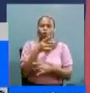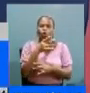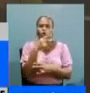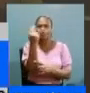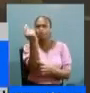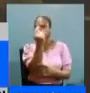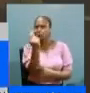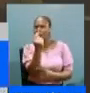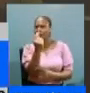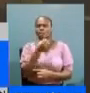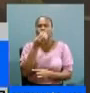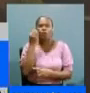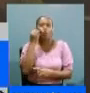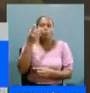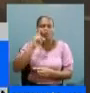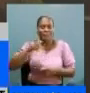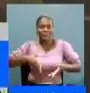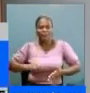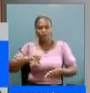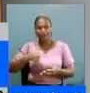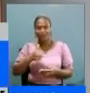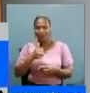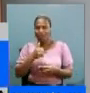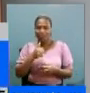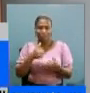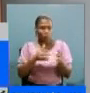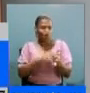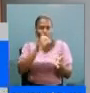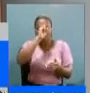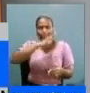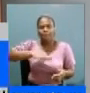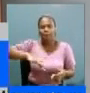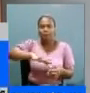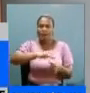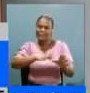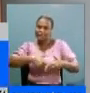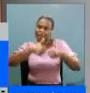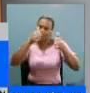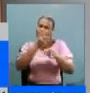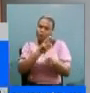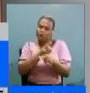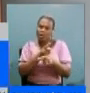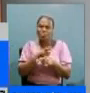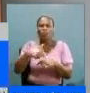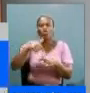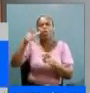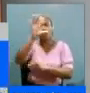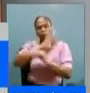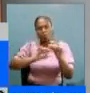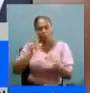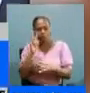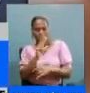para descrever a mulher cabo-verdiana, que não passa despercebida no campo, na cidade, nem mesmo nas metrópoles da